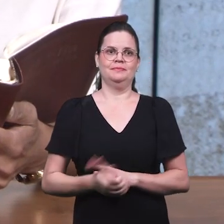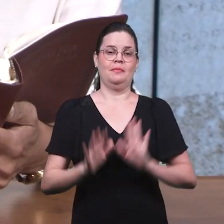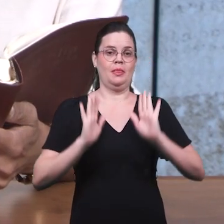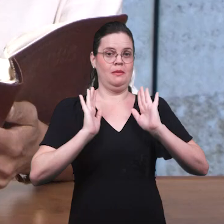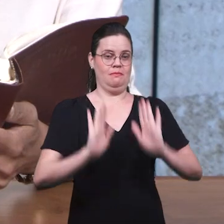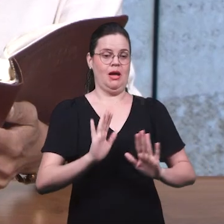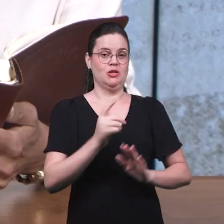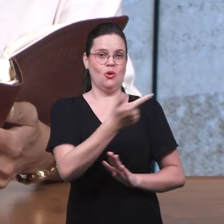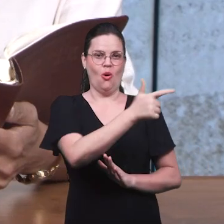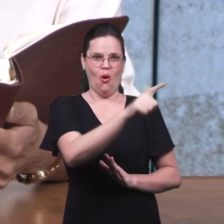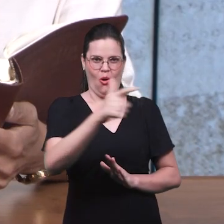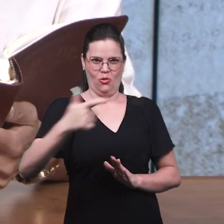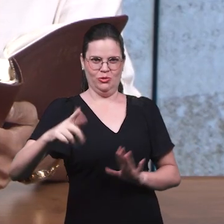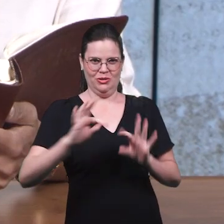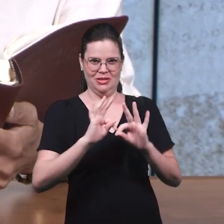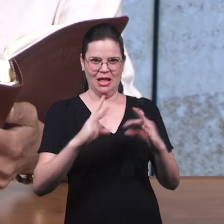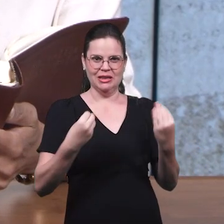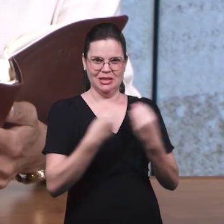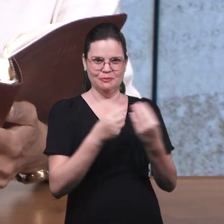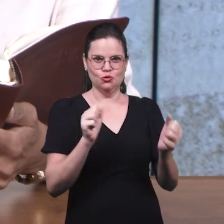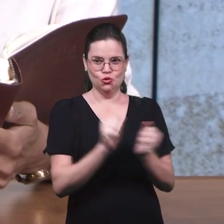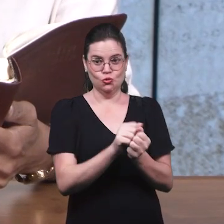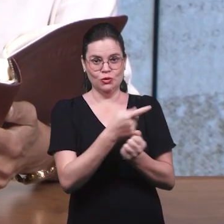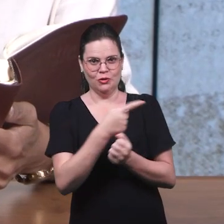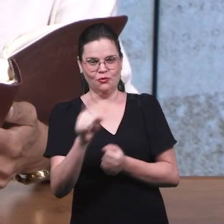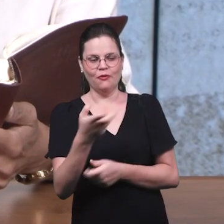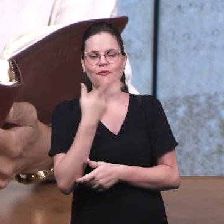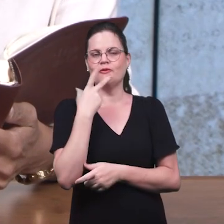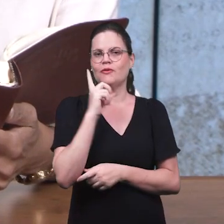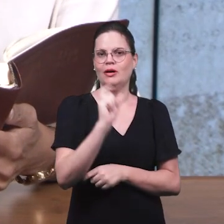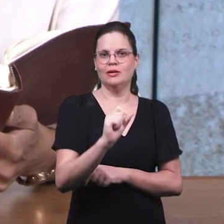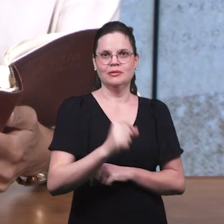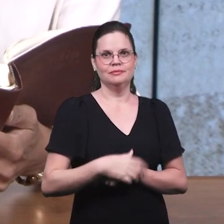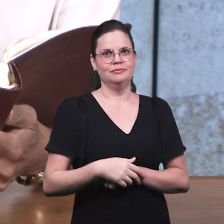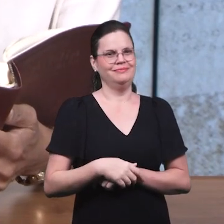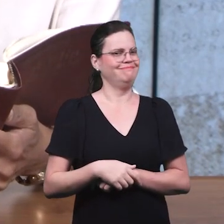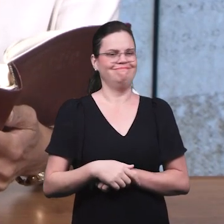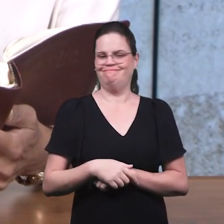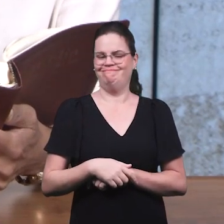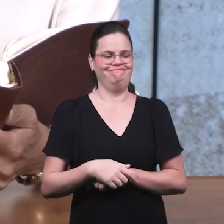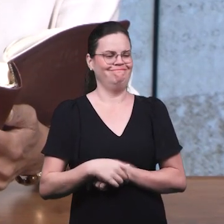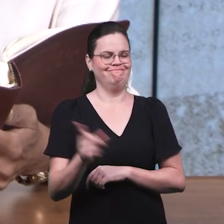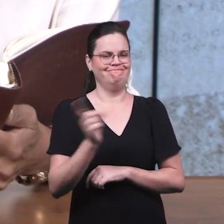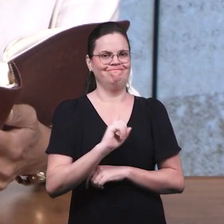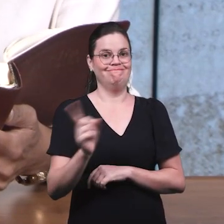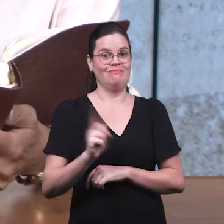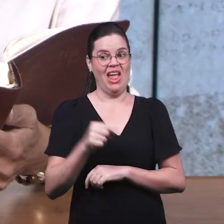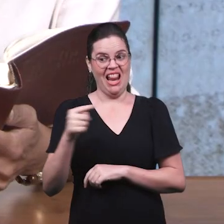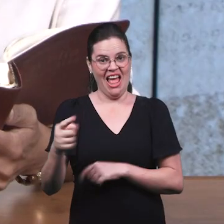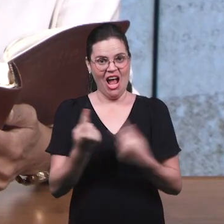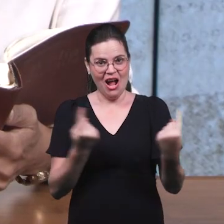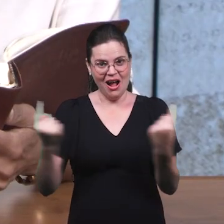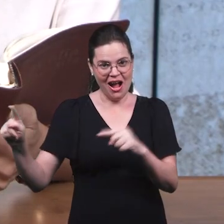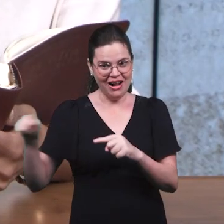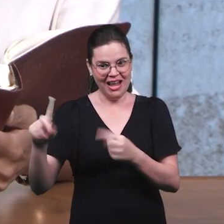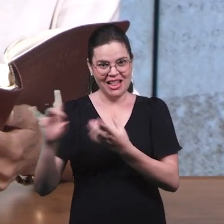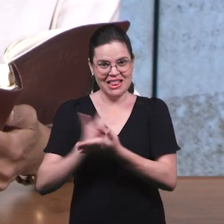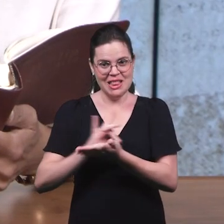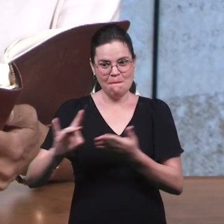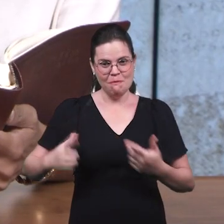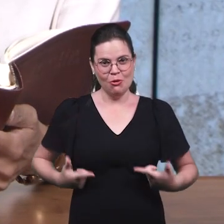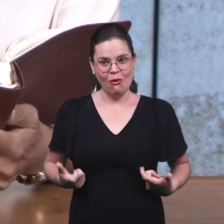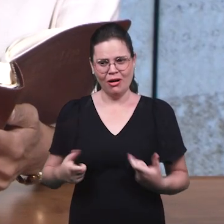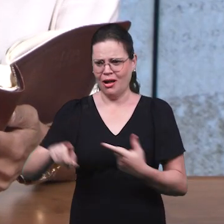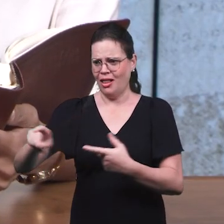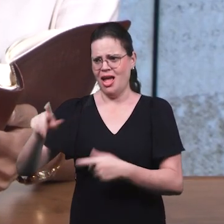Porém, os homens que com ele subiram disseram: Não poderemos subir contra aquele povo,